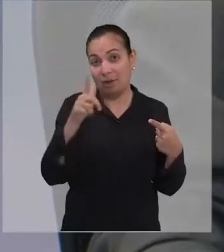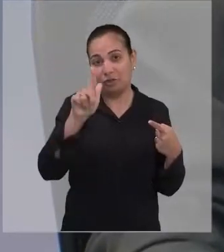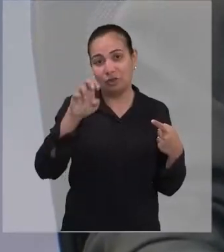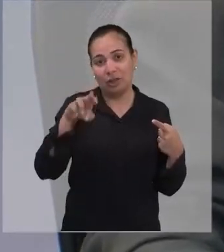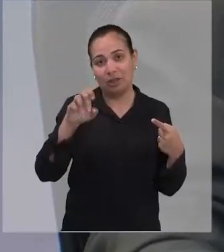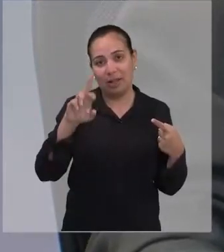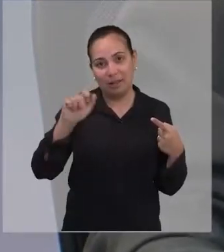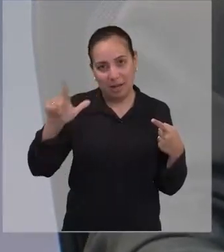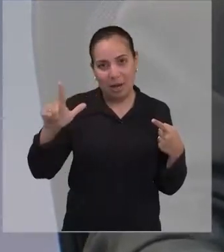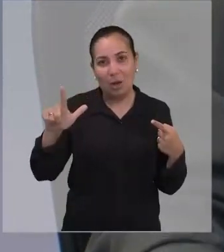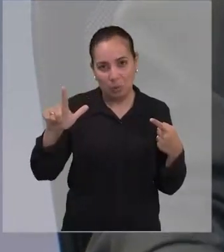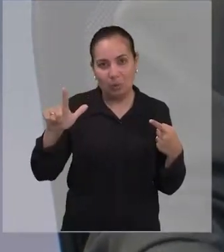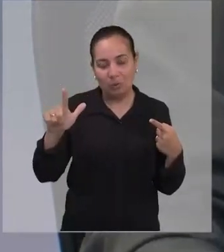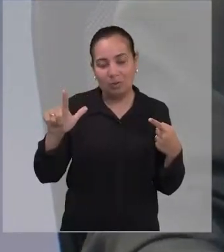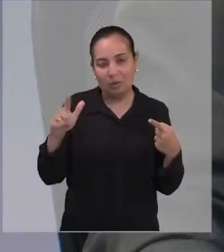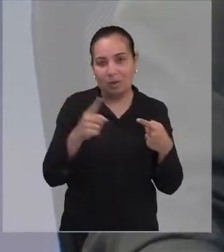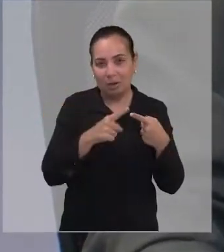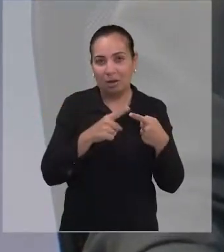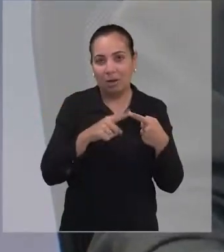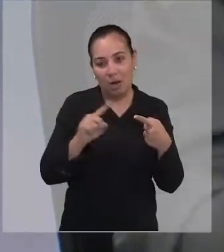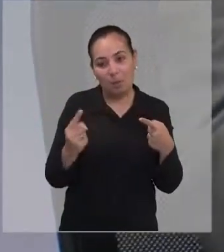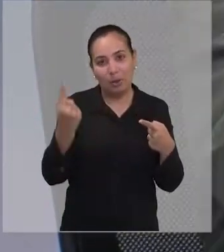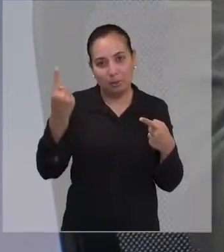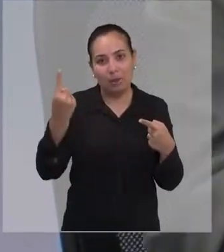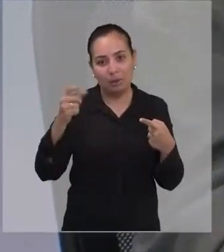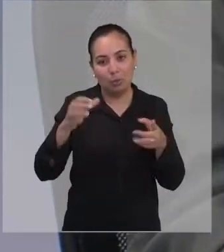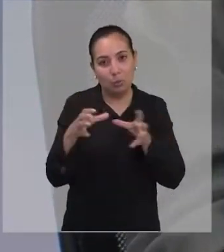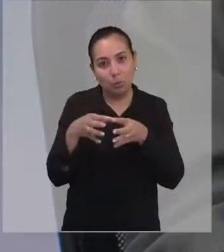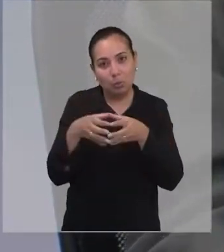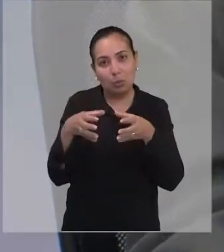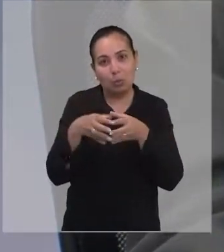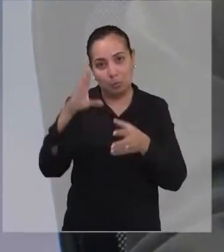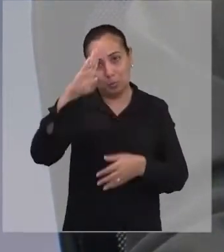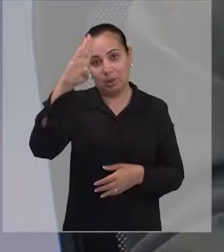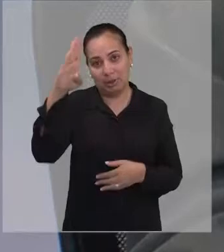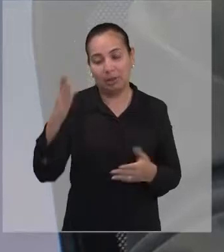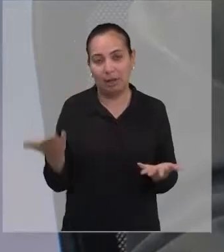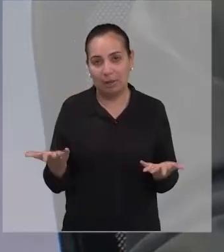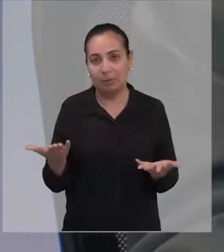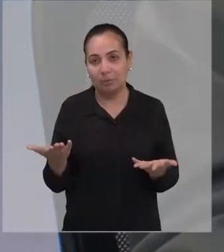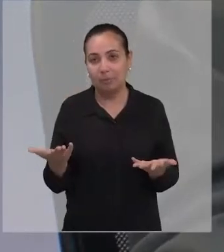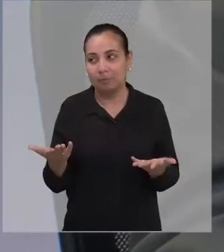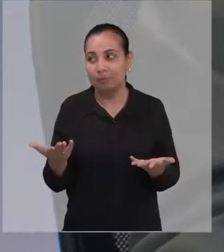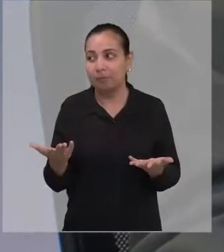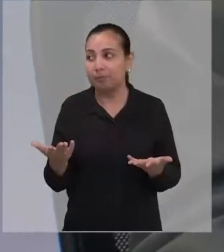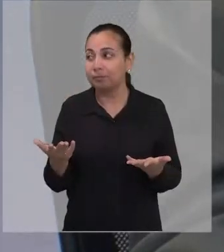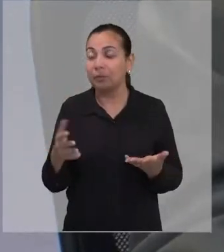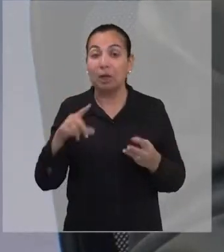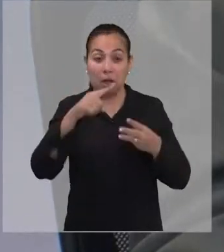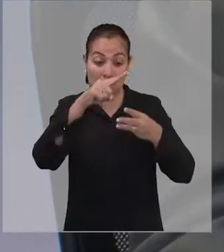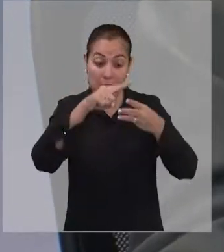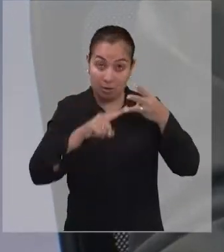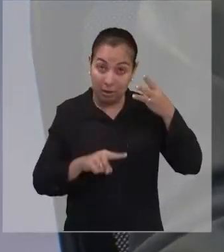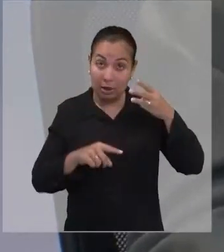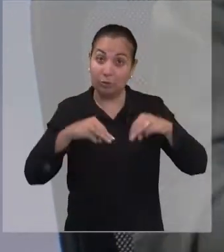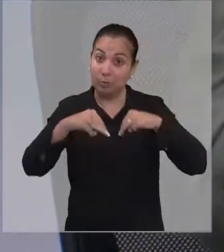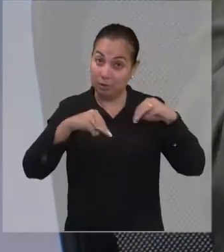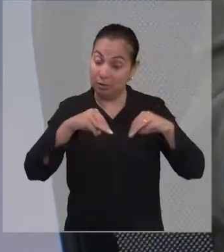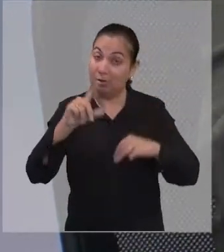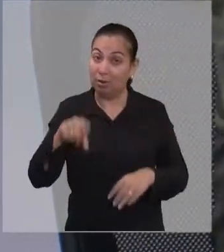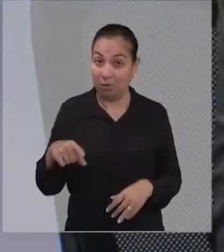Que faz parte do núcleo duro do governo, os militares. O Bebiano também era eu estou dizendo, os 3 ministros são relevantes. Sim.